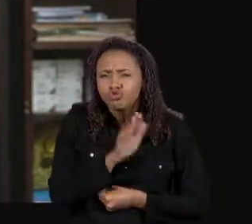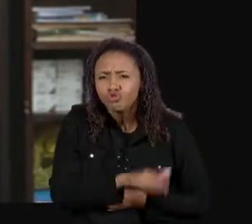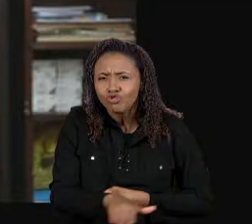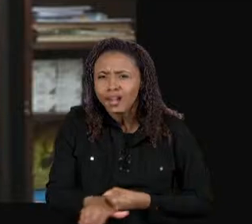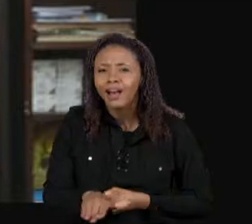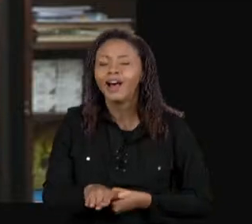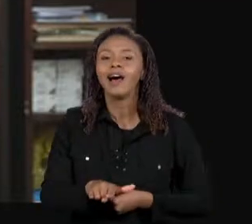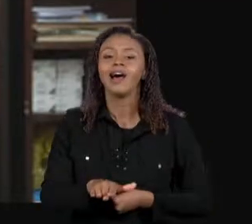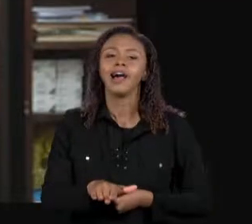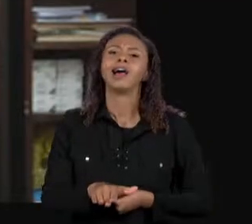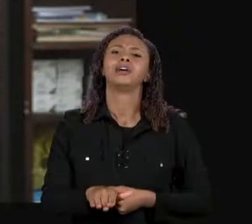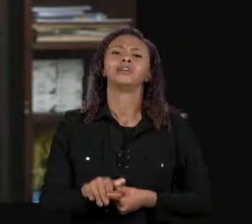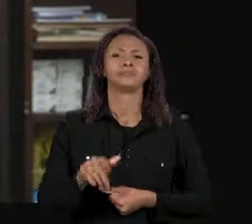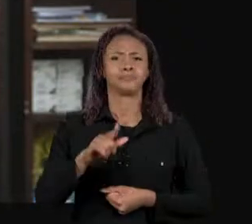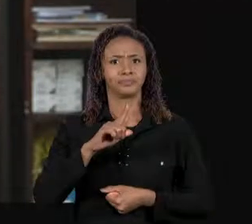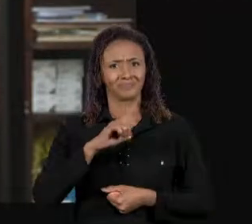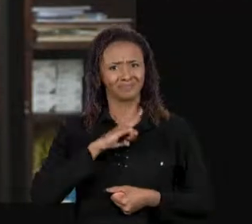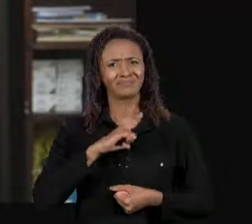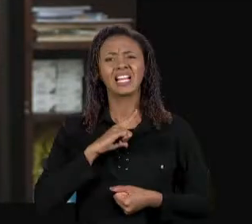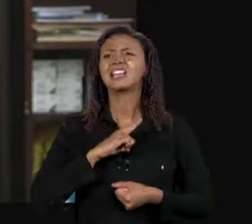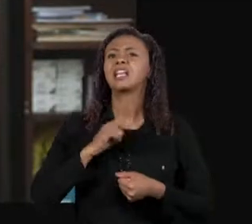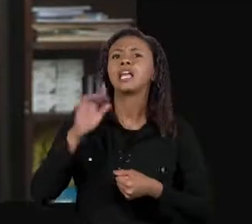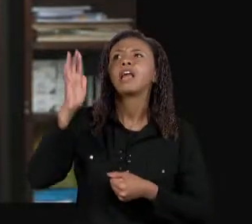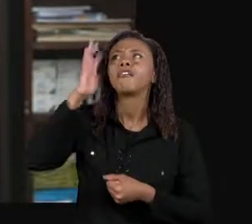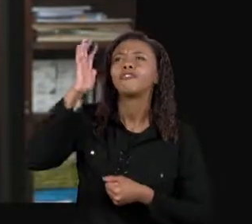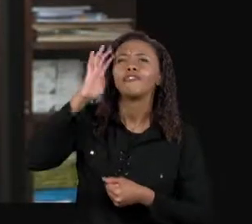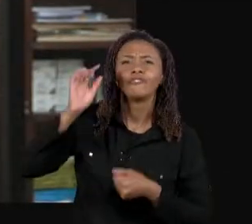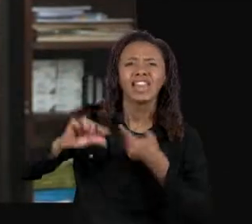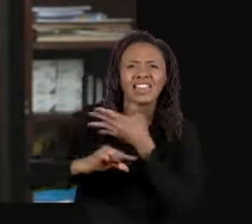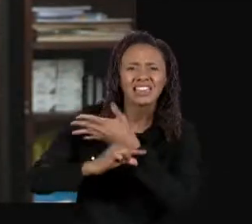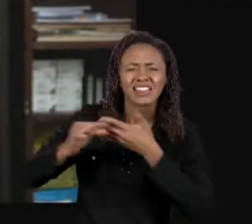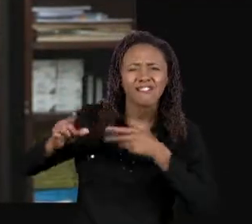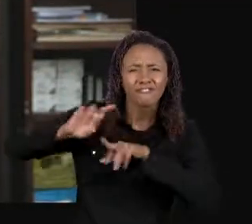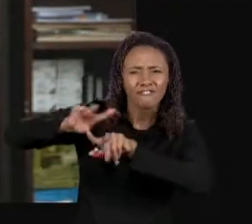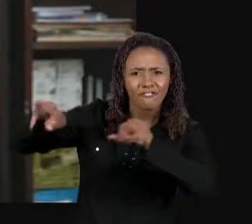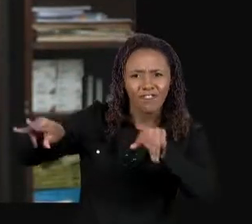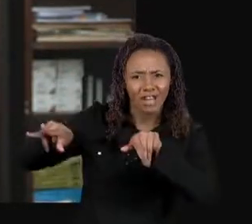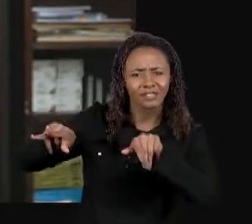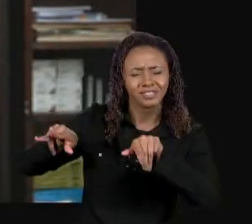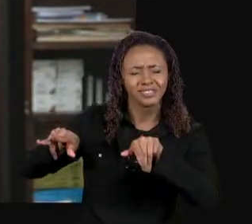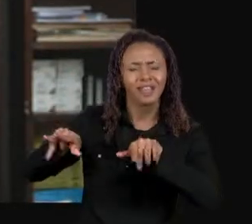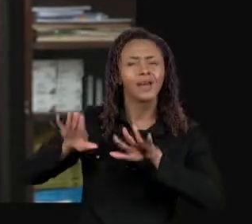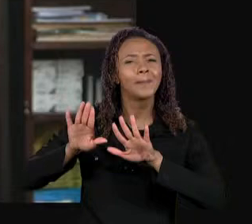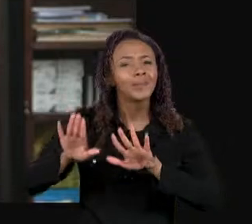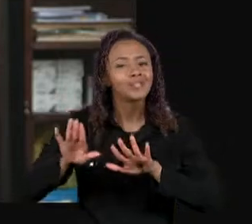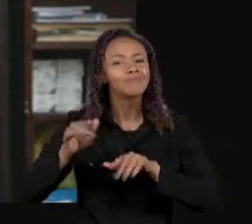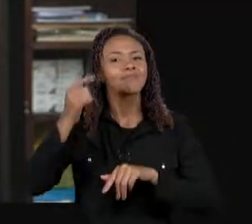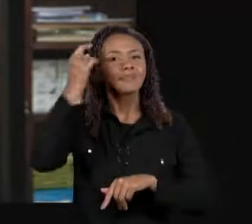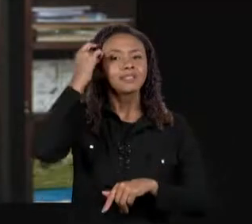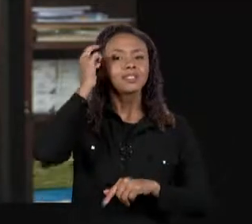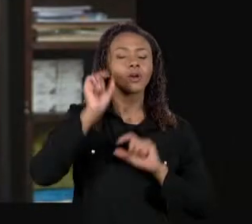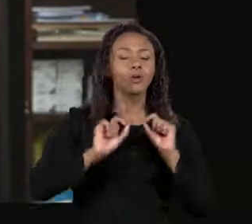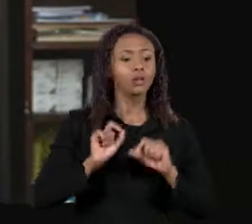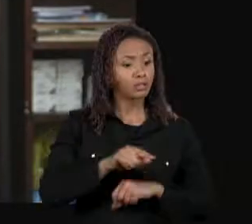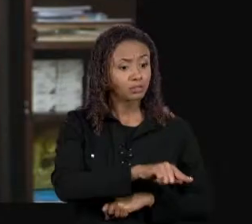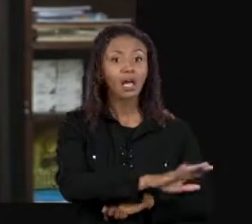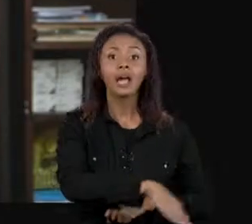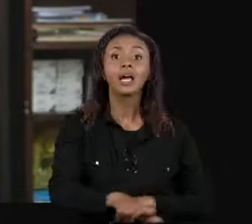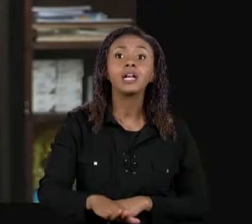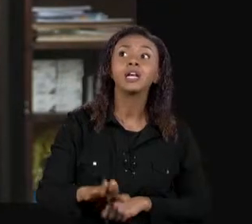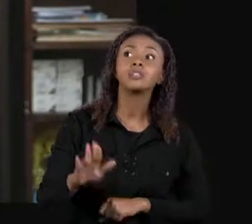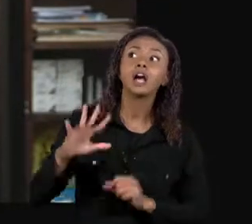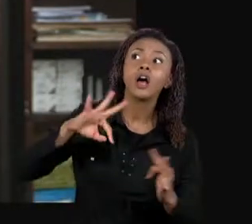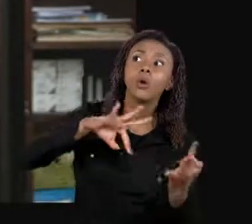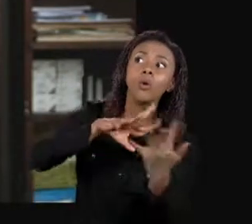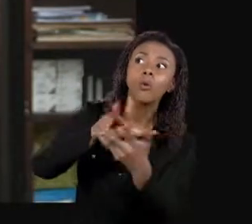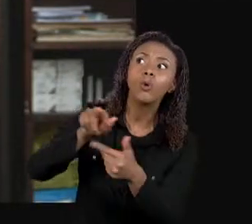por mais diferentes autores que a gente possa querer usar, né, é essa ideia de que ela conhece o mundo pela brincadeira.